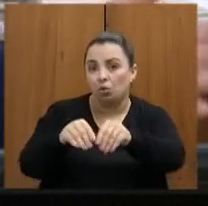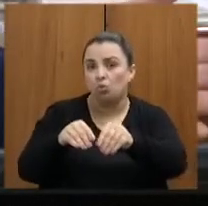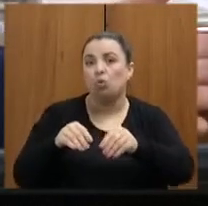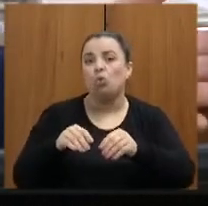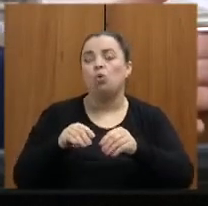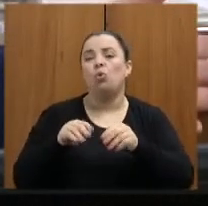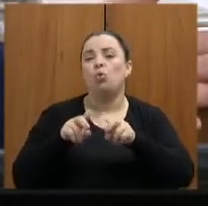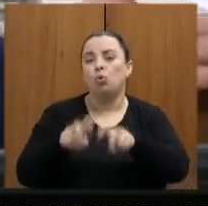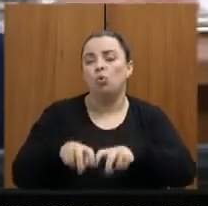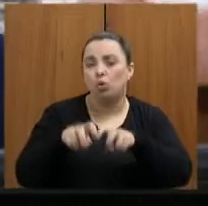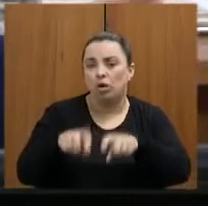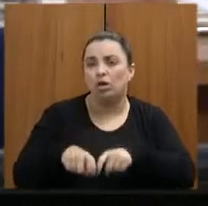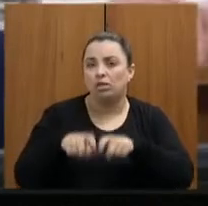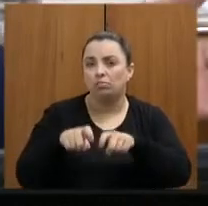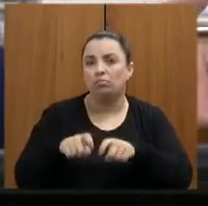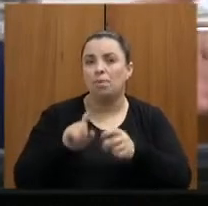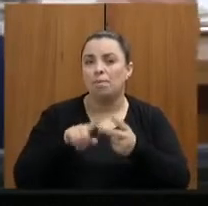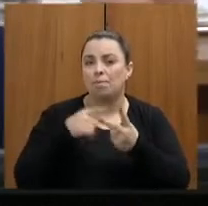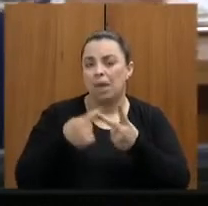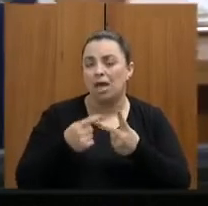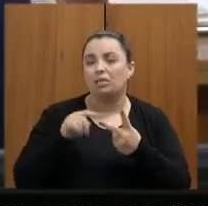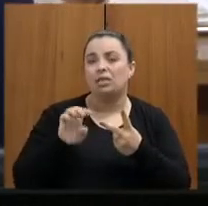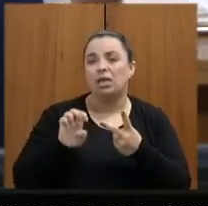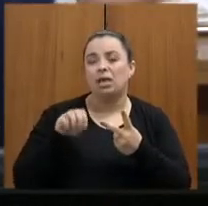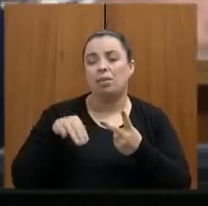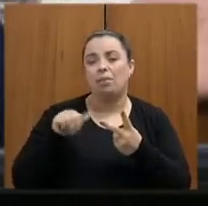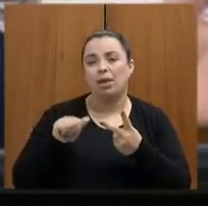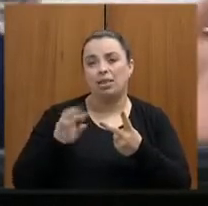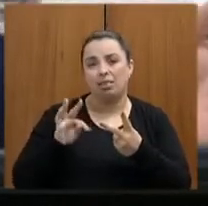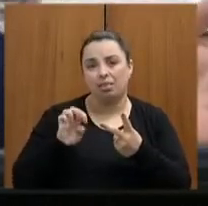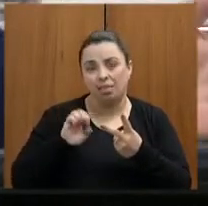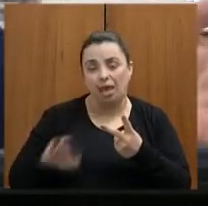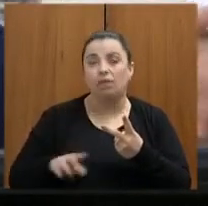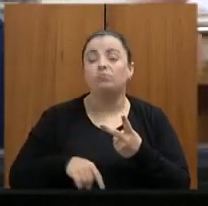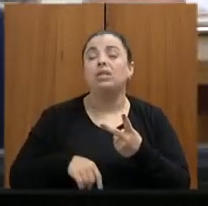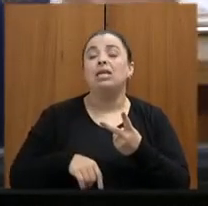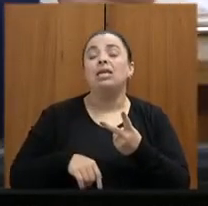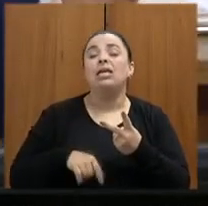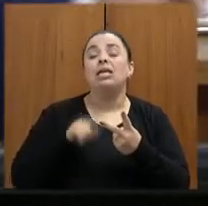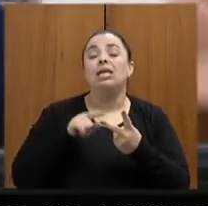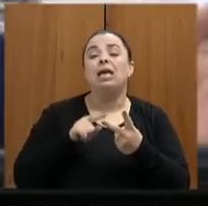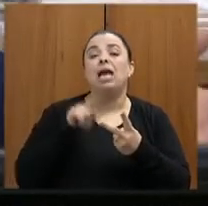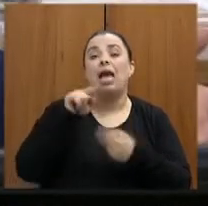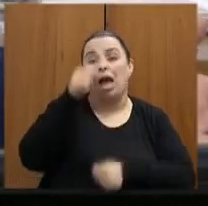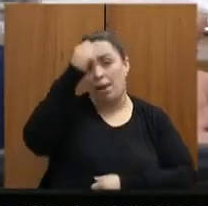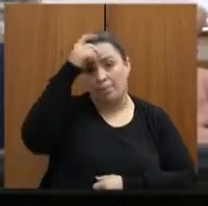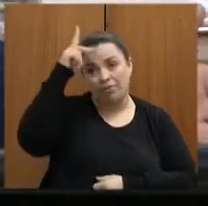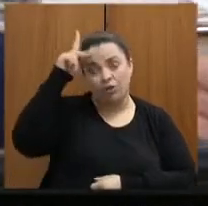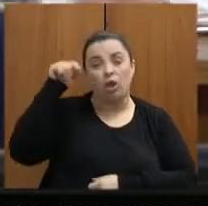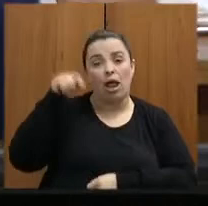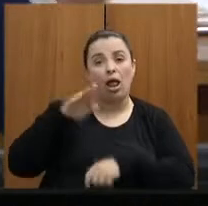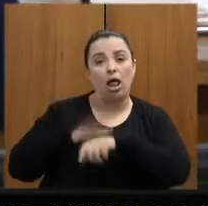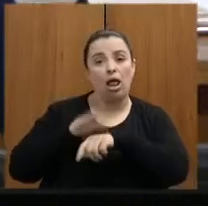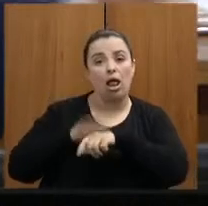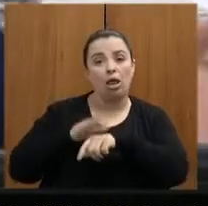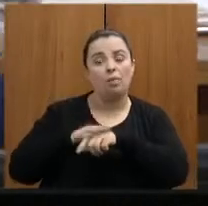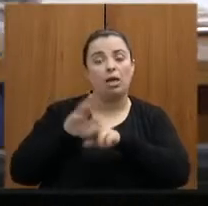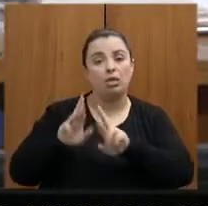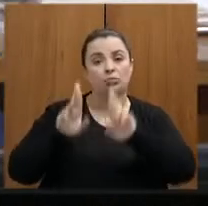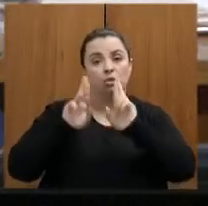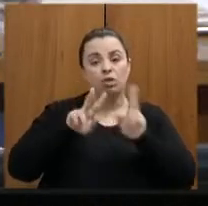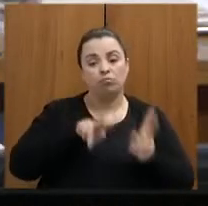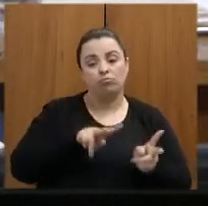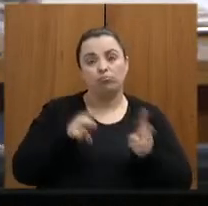prefeituras repassam esse alimento passa questões sociais sócio